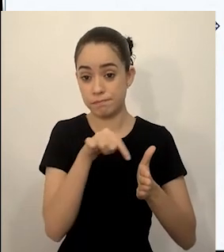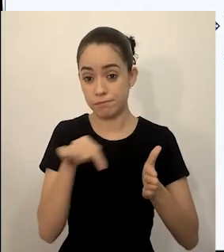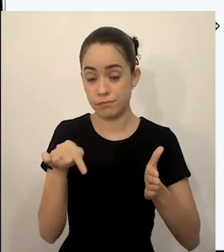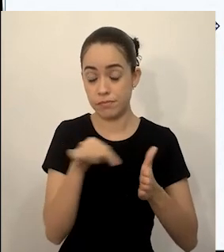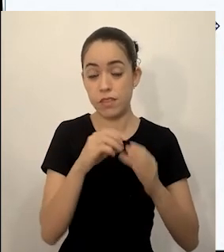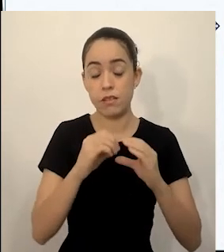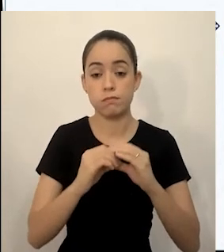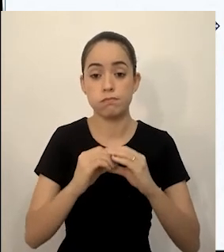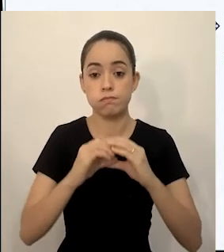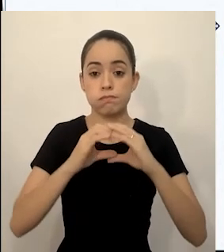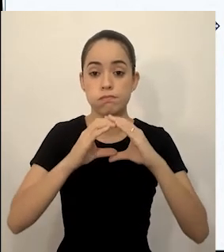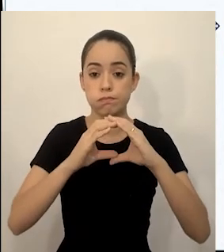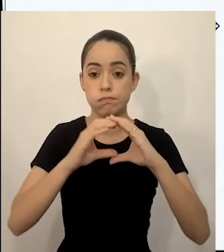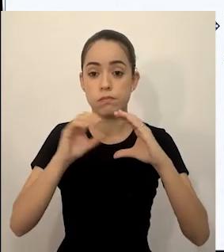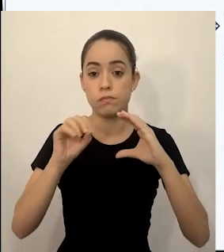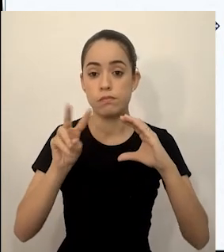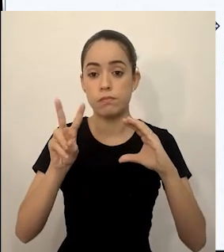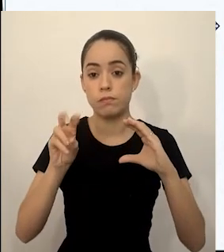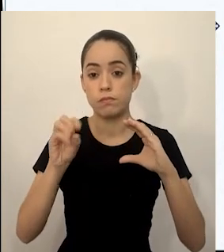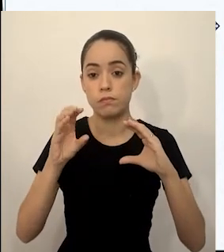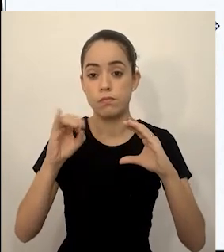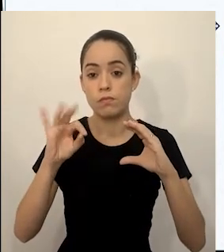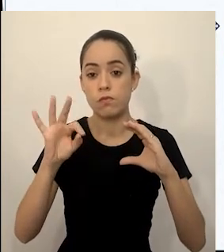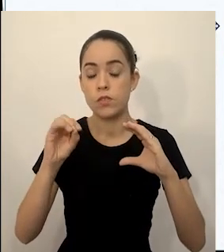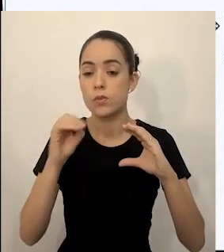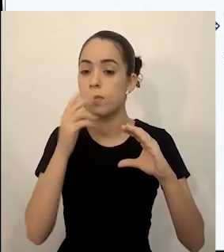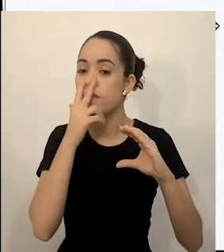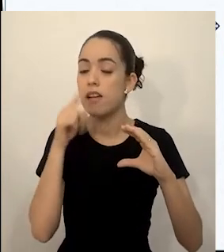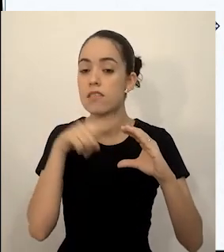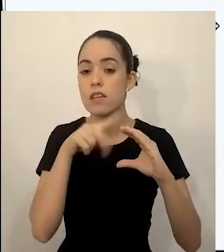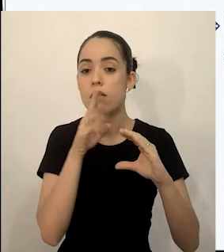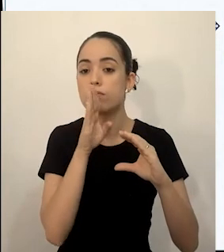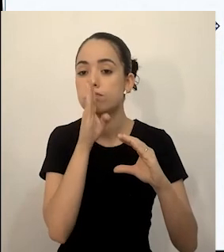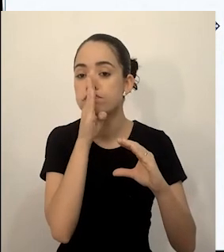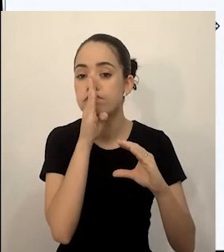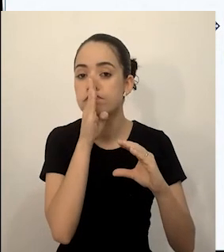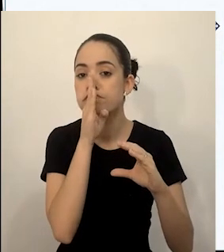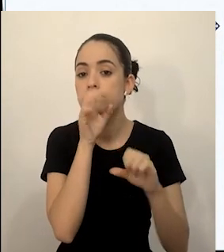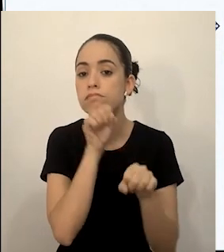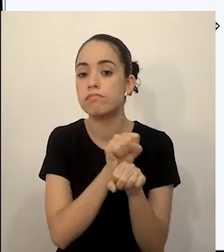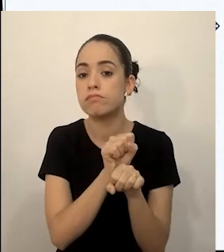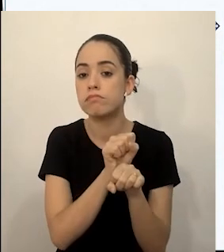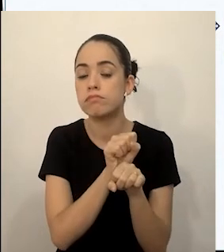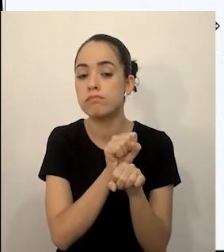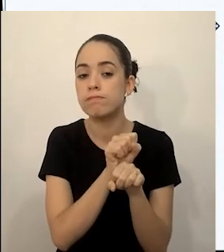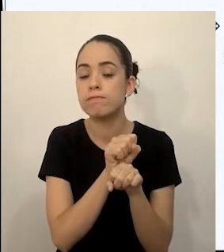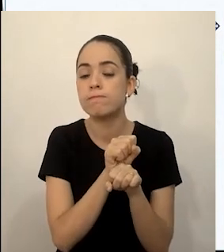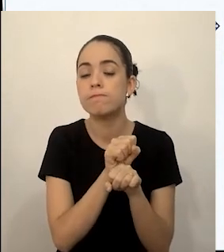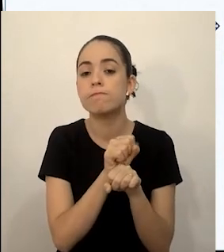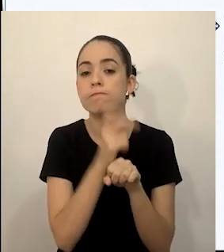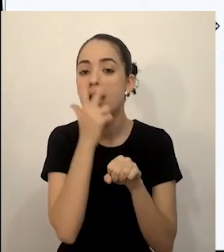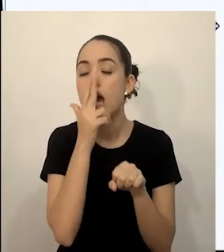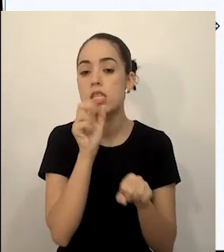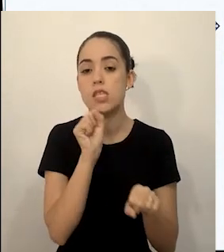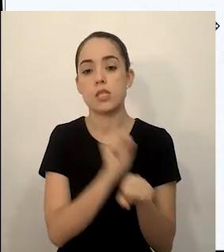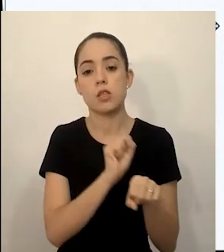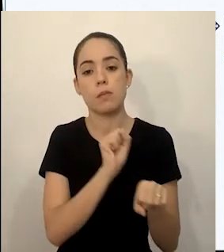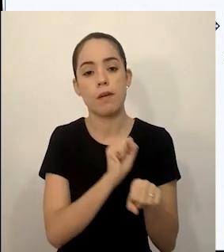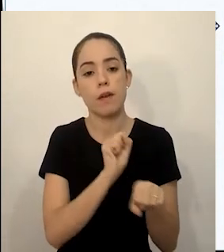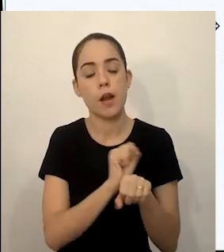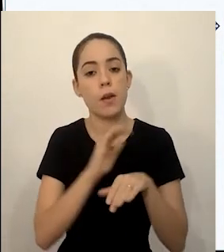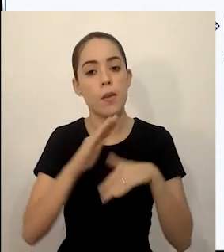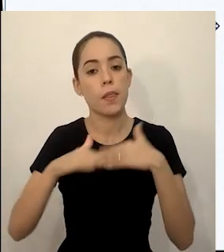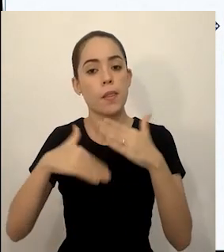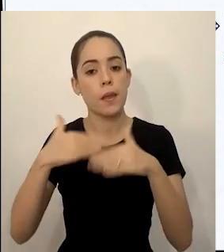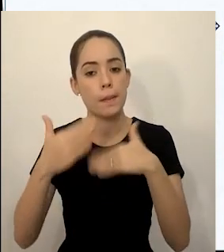Nesta fase, o ovócito então permanece dormente, ou seja,